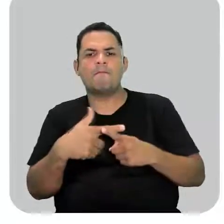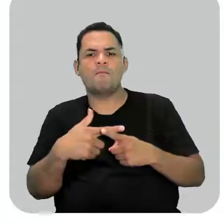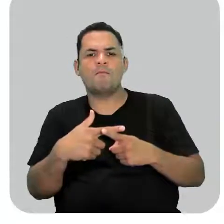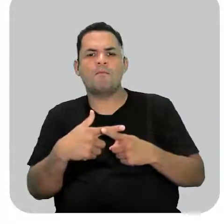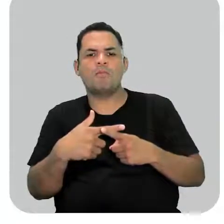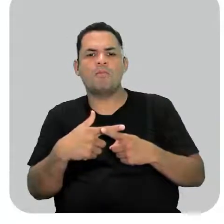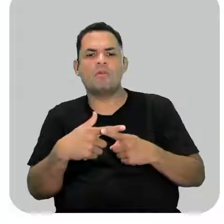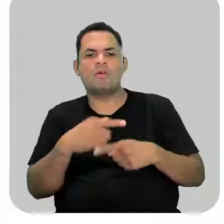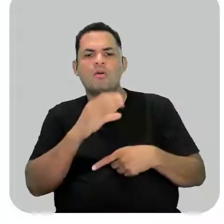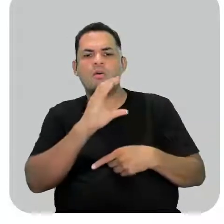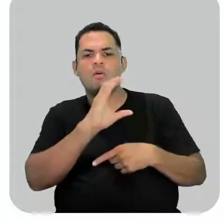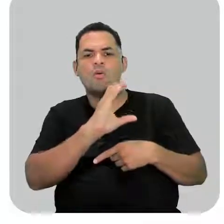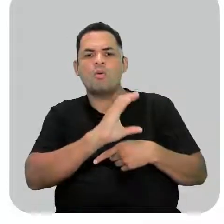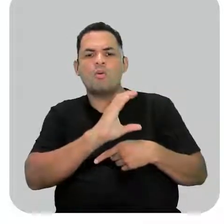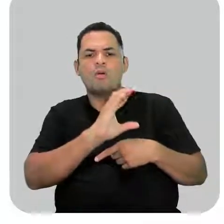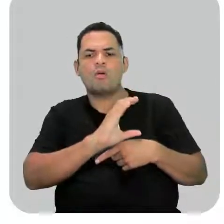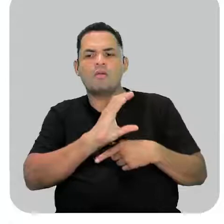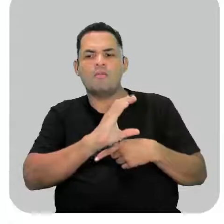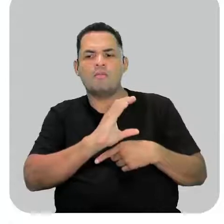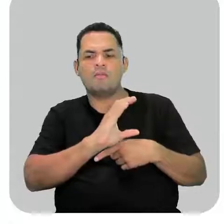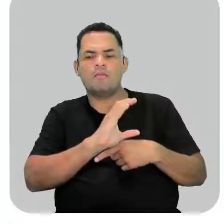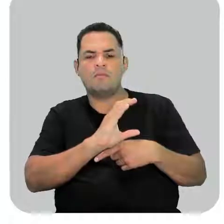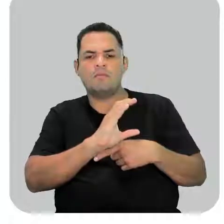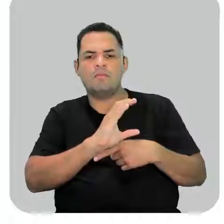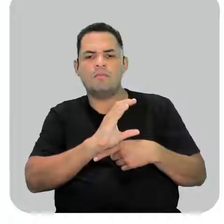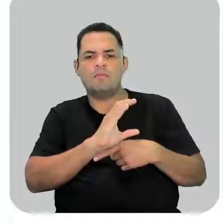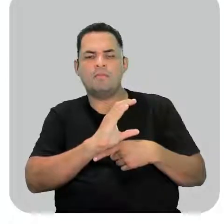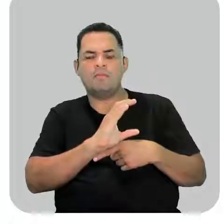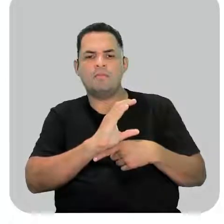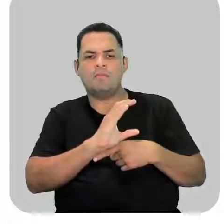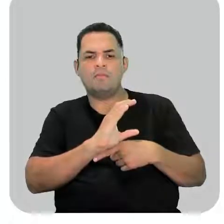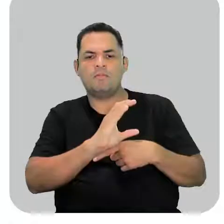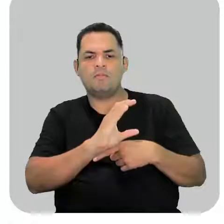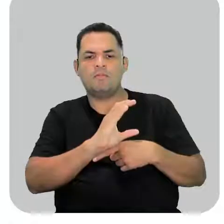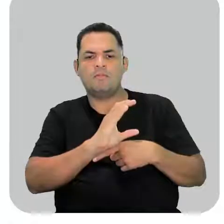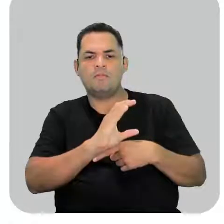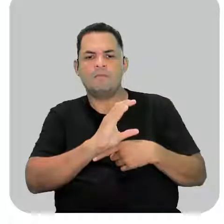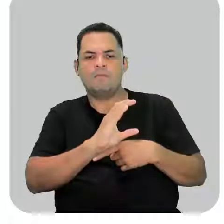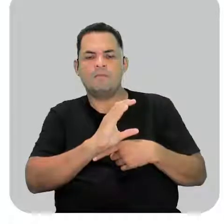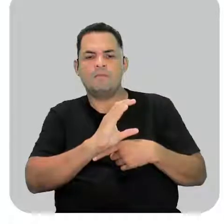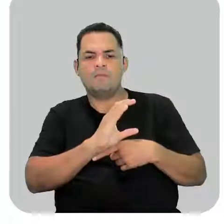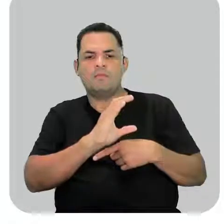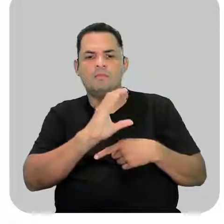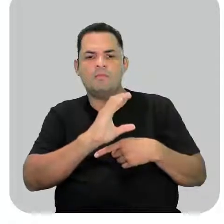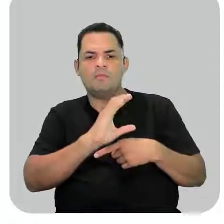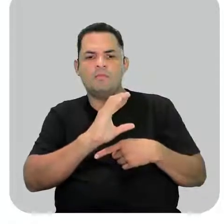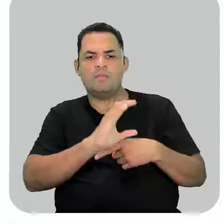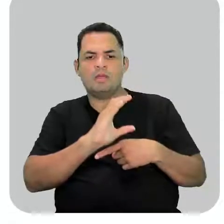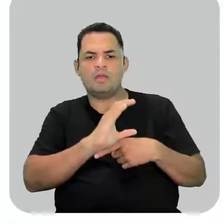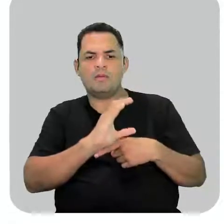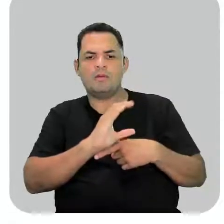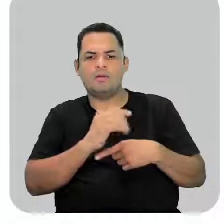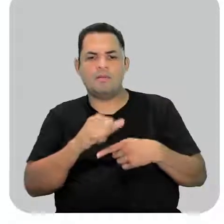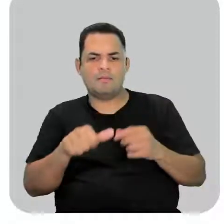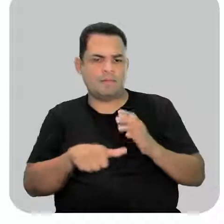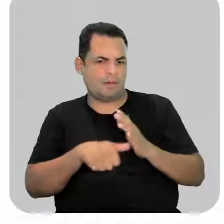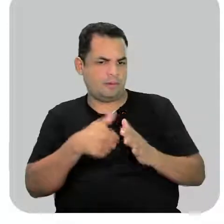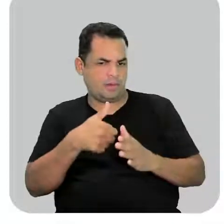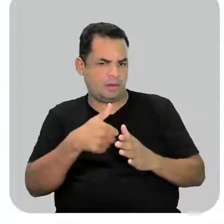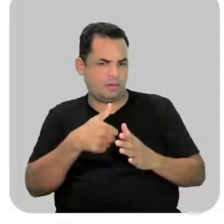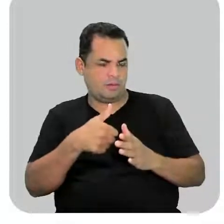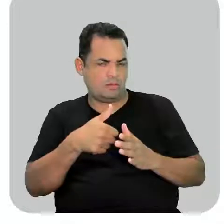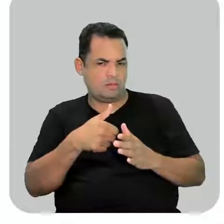meu carbono da frente, eu vou até apagar um pouco o que eu já rasurei para a gente entender melhor. O meu carbono da frente, esse aqui,